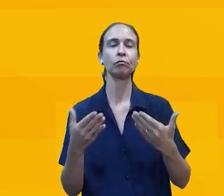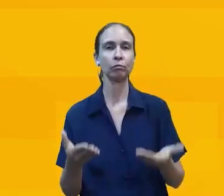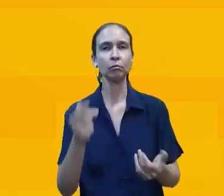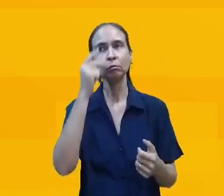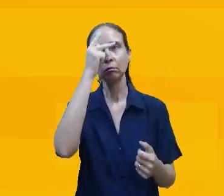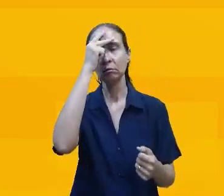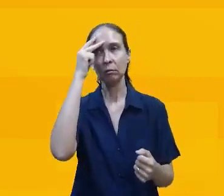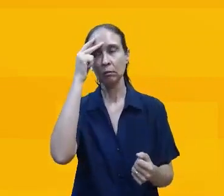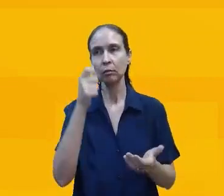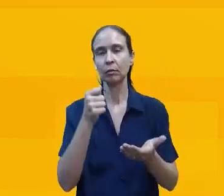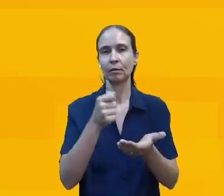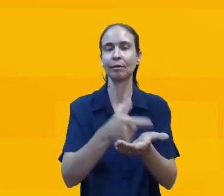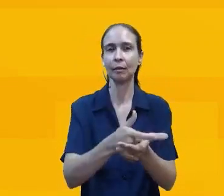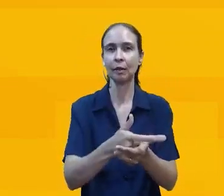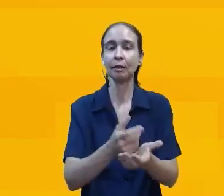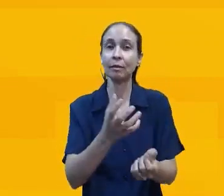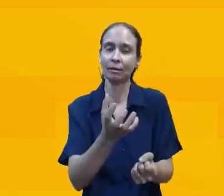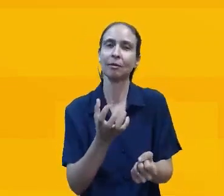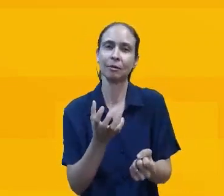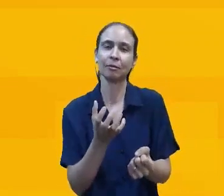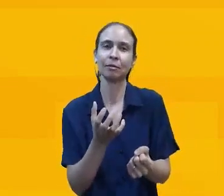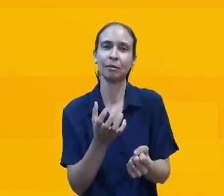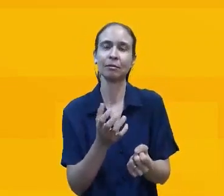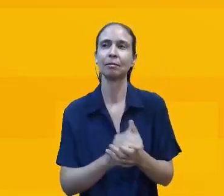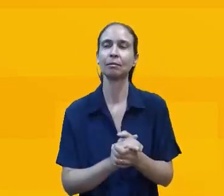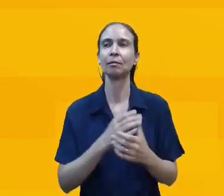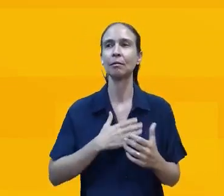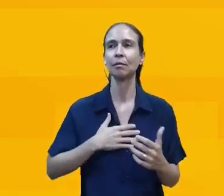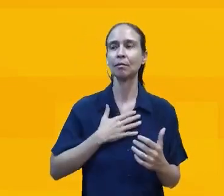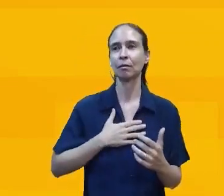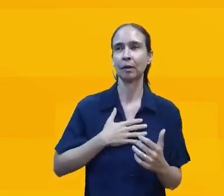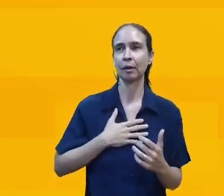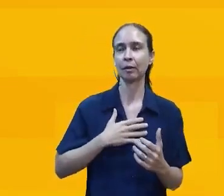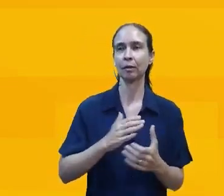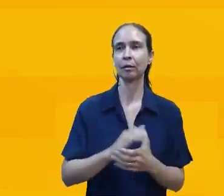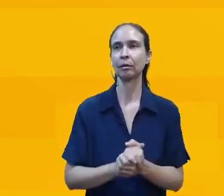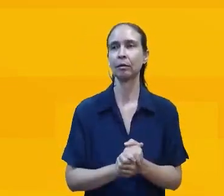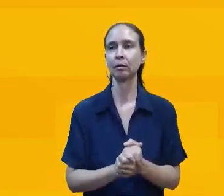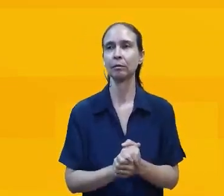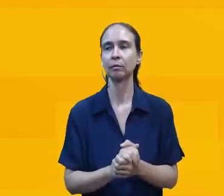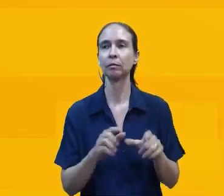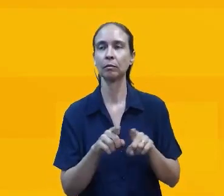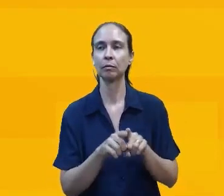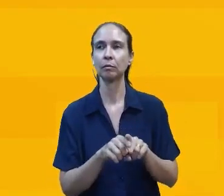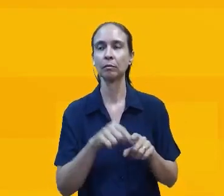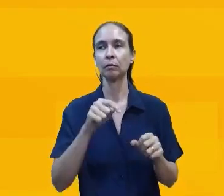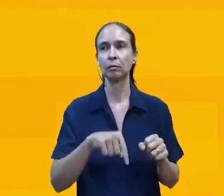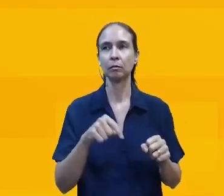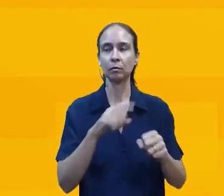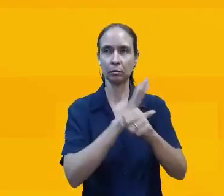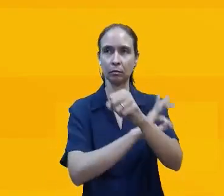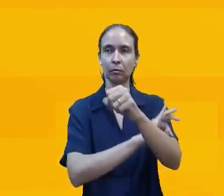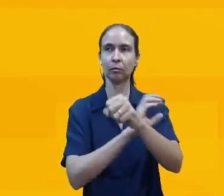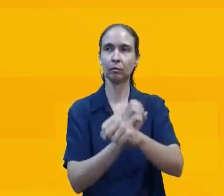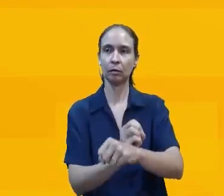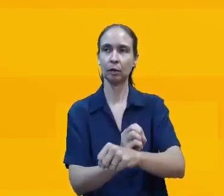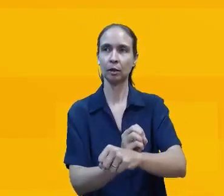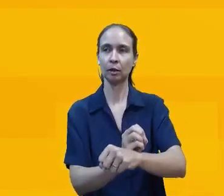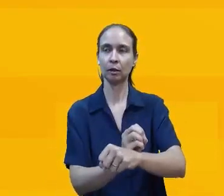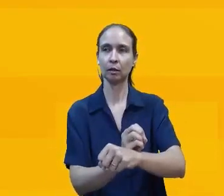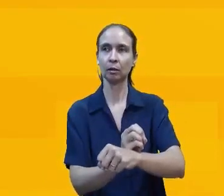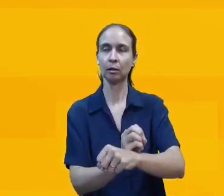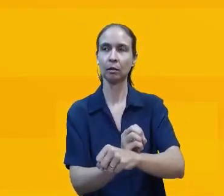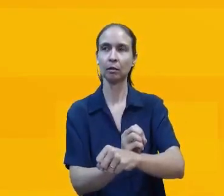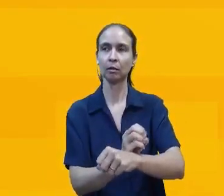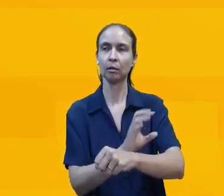característica. Mas, uma outra coisa que vocês aí, tocantinenses, né, o produtor tocantinense